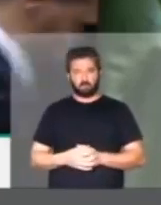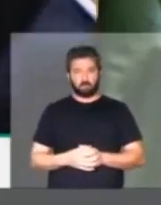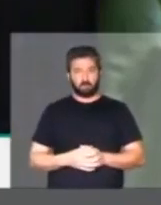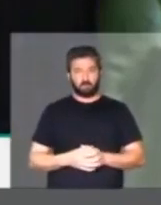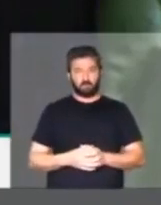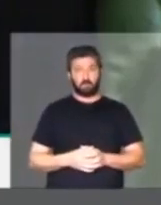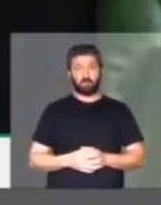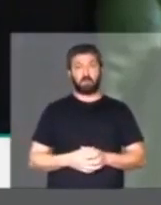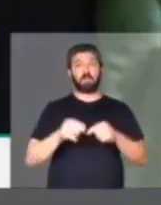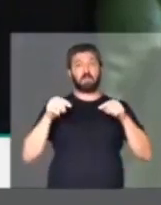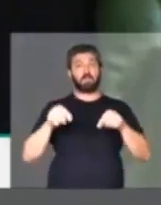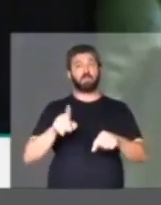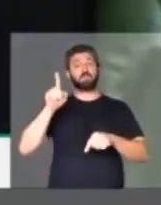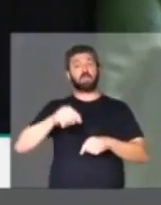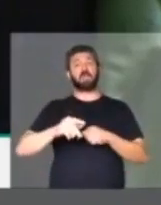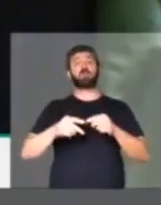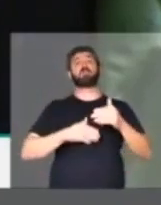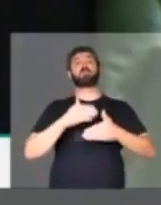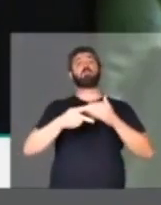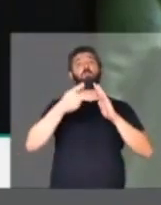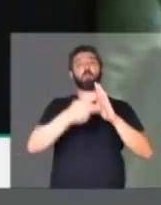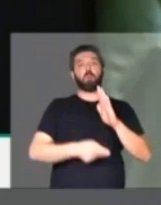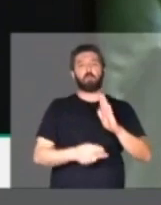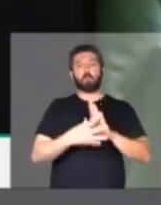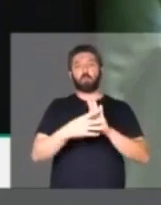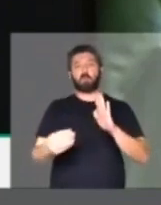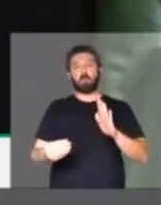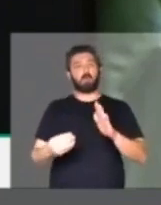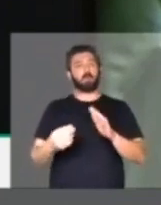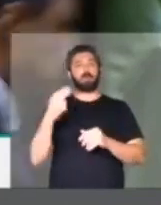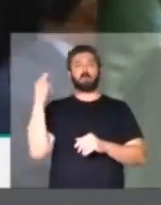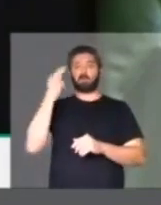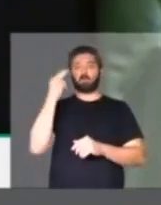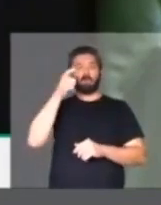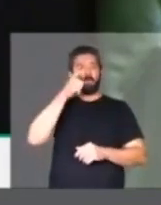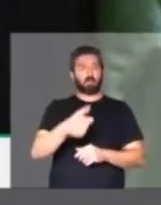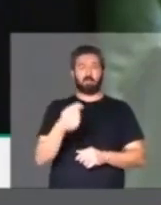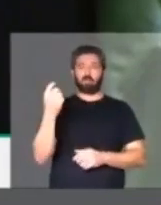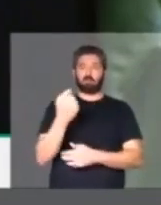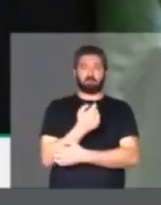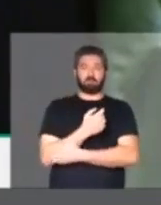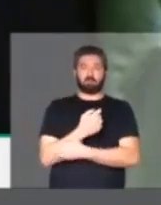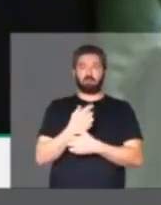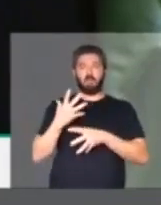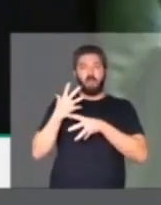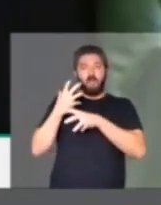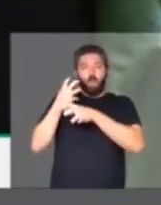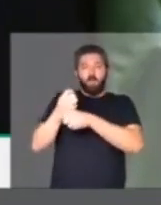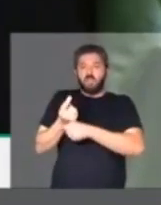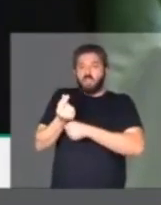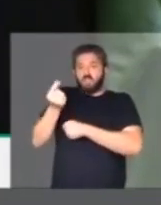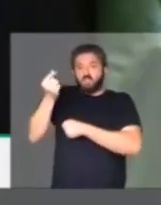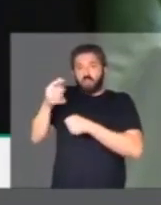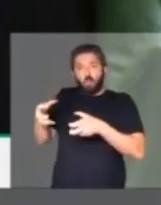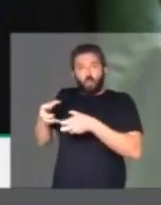Esse é um projeto de desenvolvimento. Esse é um modelo de desenvolvimento que não nos interessa, que acumula riqueza, que